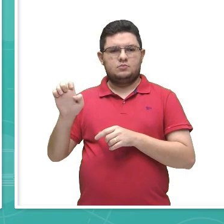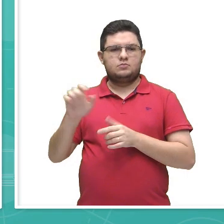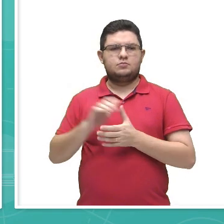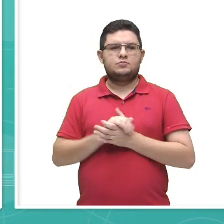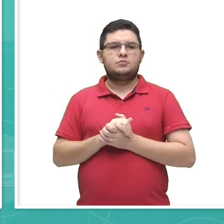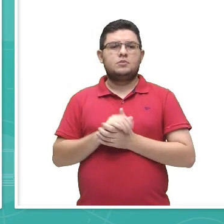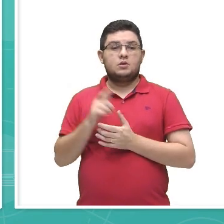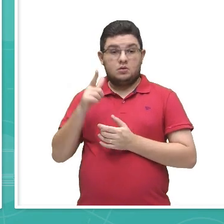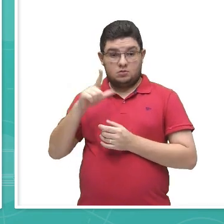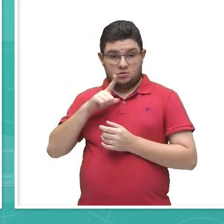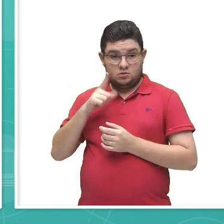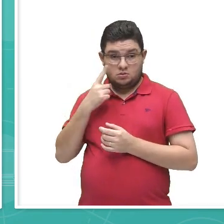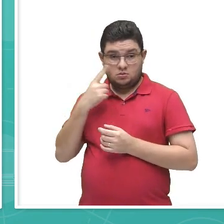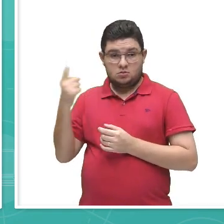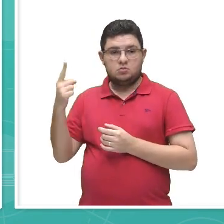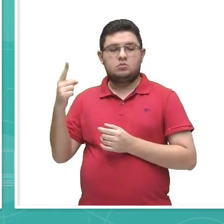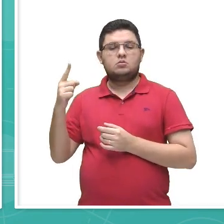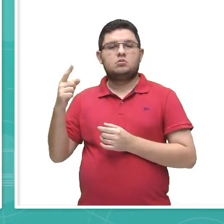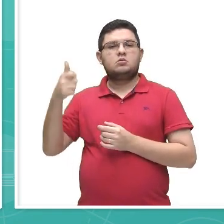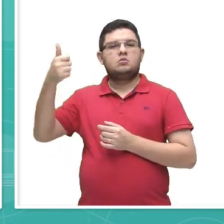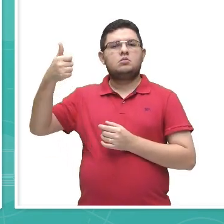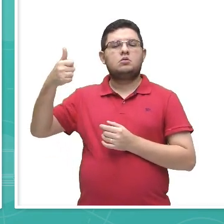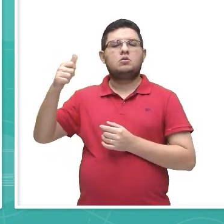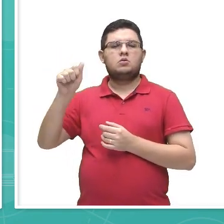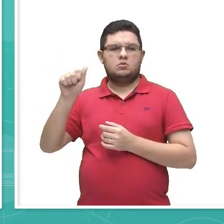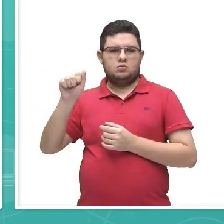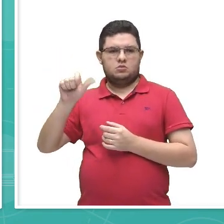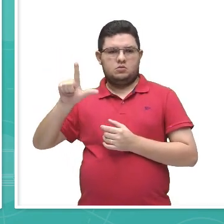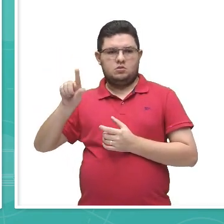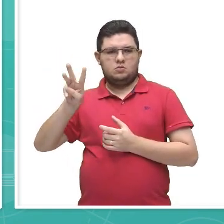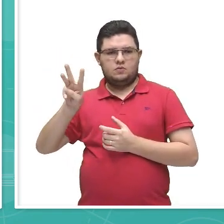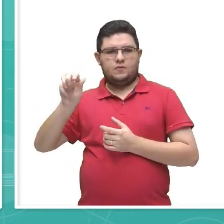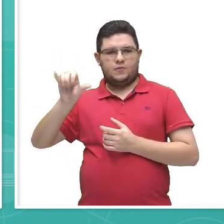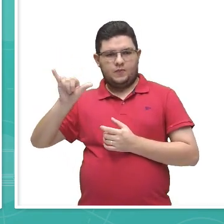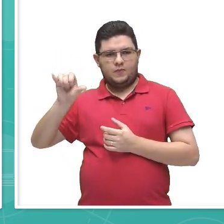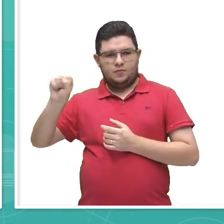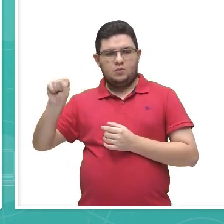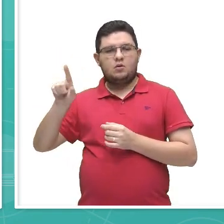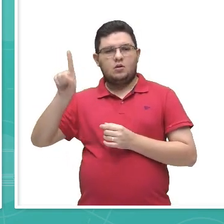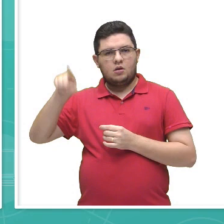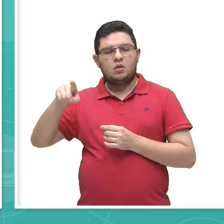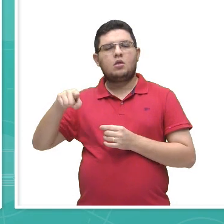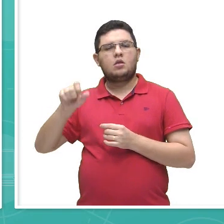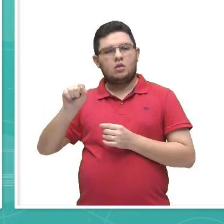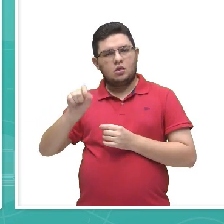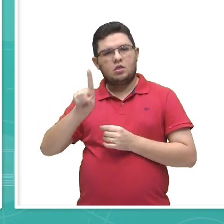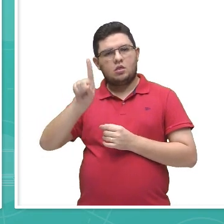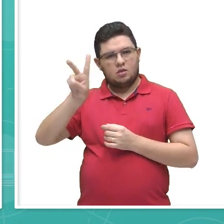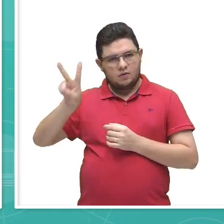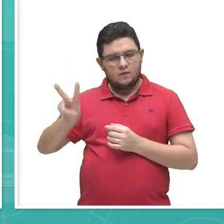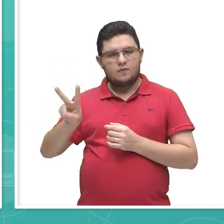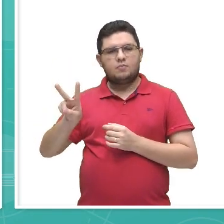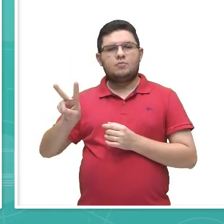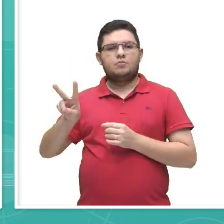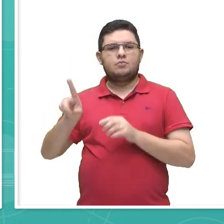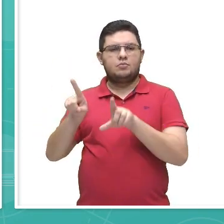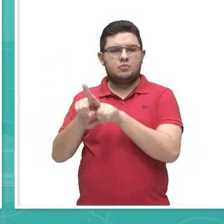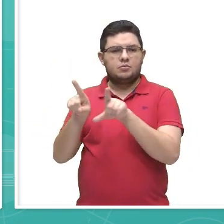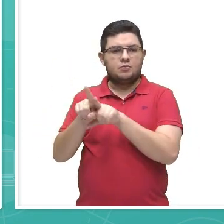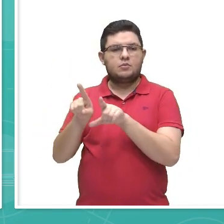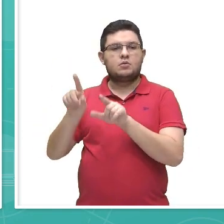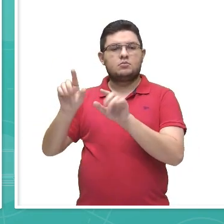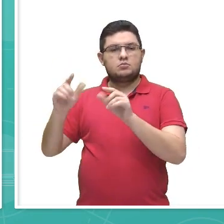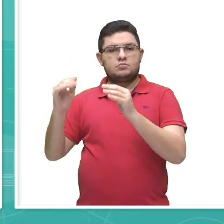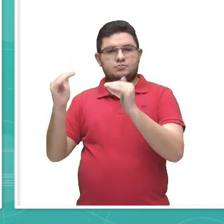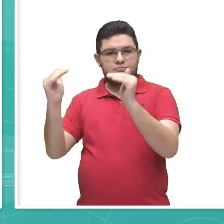Yes. Aqui, I sometimes, advérbio de frequência também, people? Eat fruits, também tem aqui advérbio.